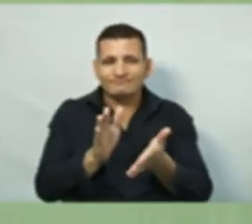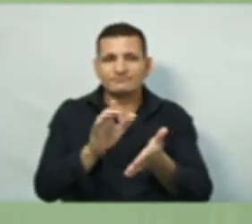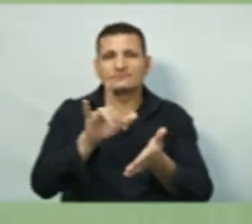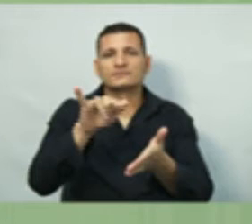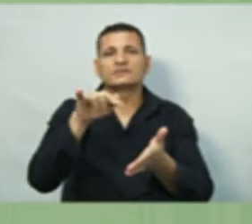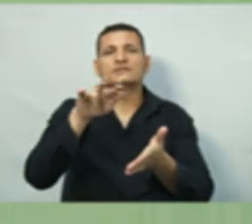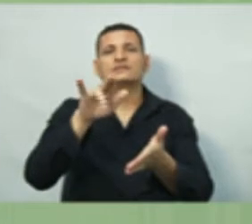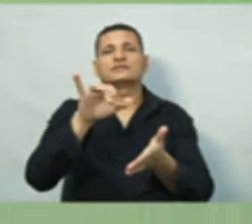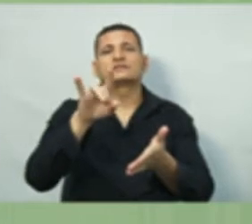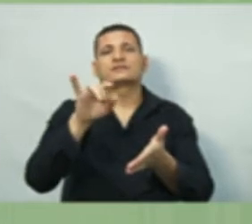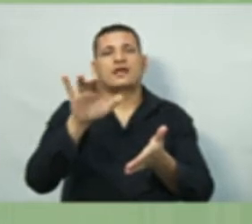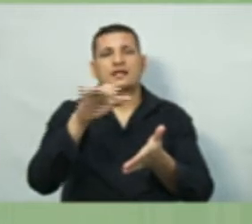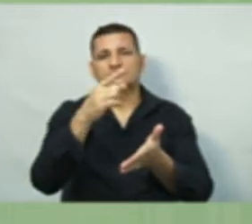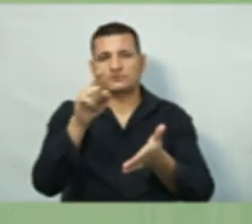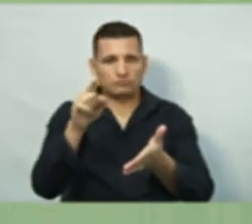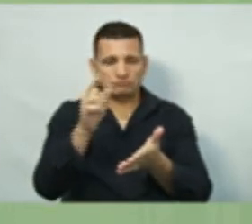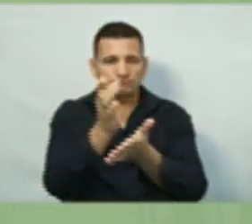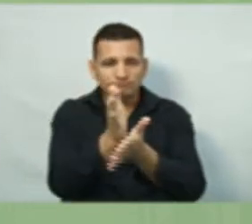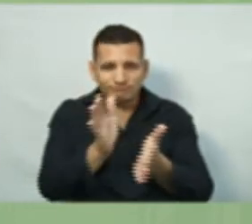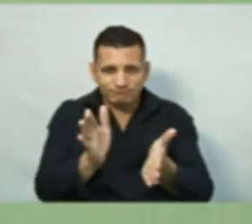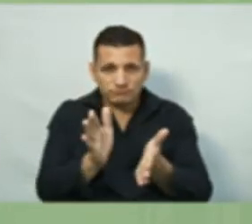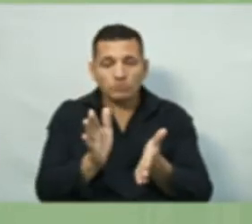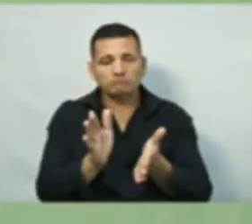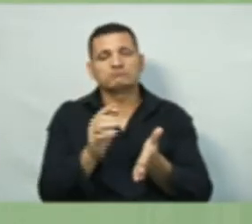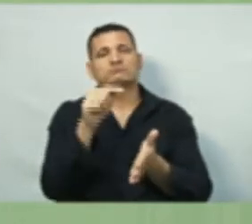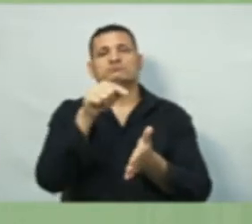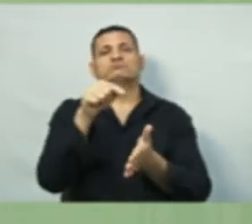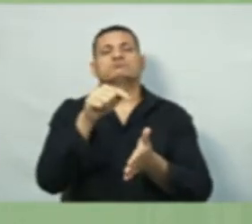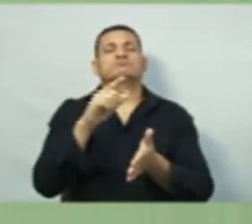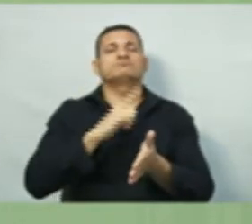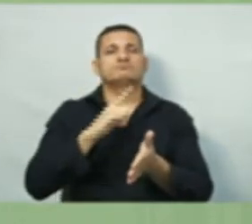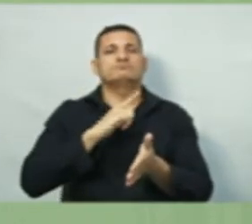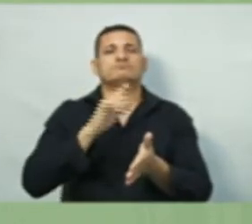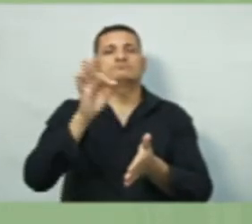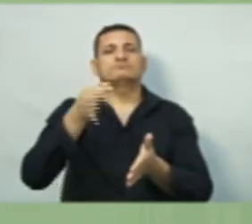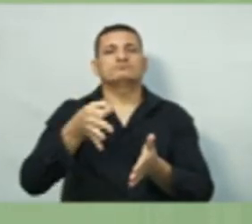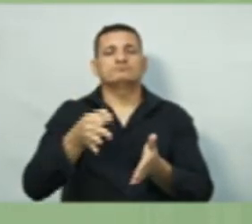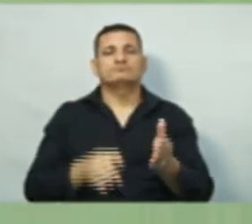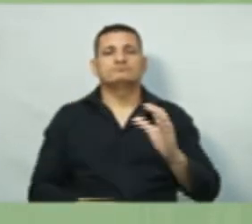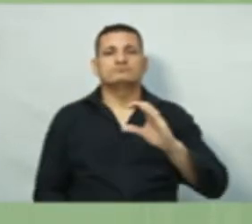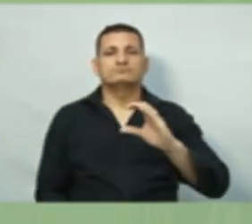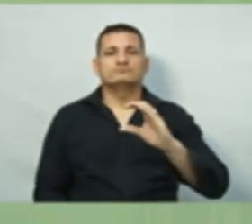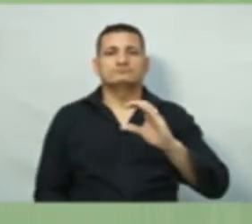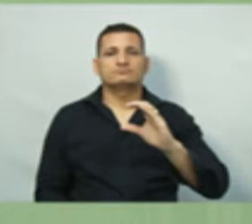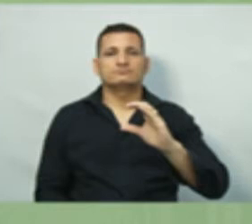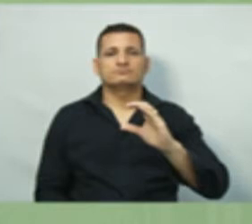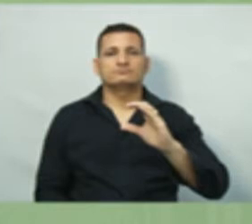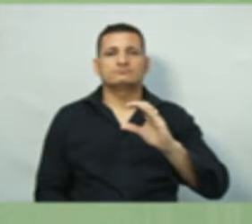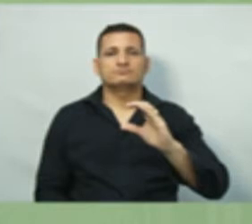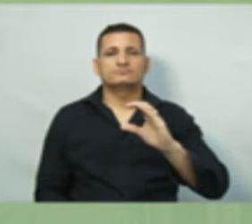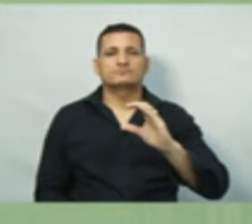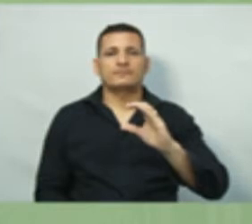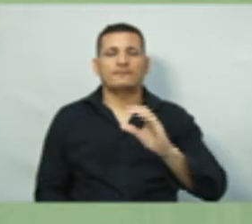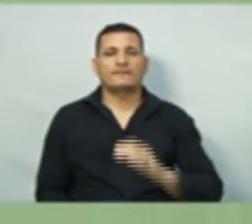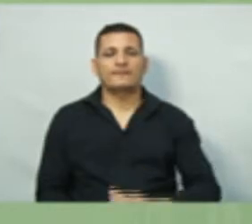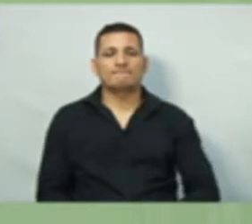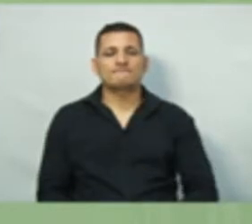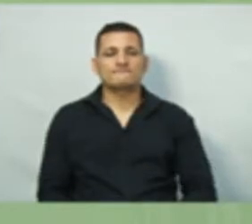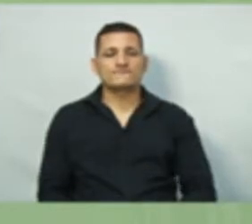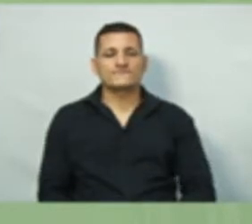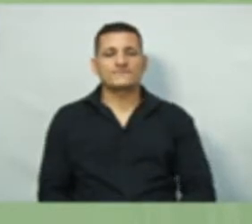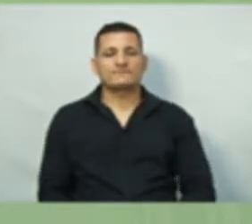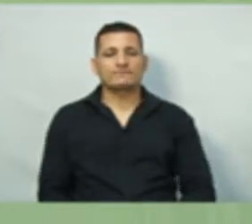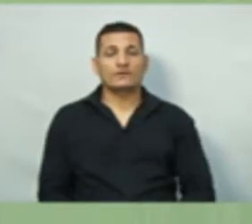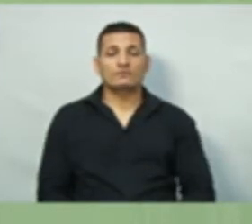Isso aí, correta. Isso mesmo, falamos bastante sobre isso. O contrato firmado